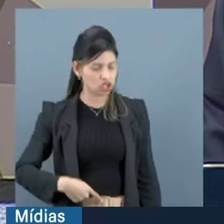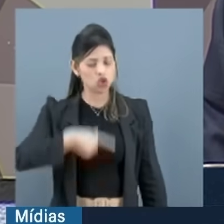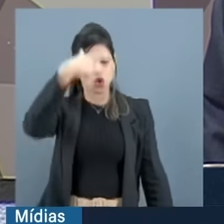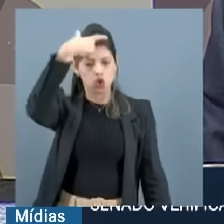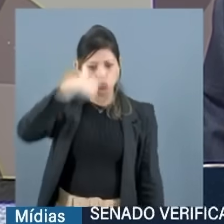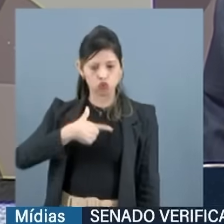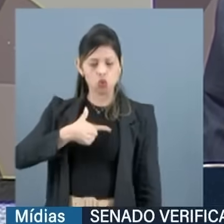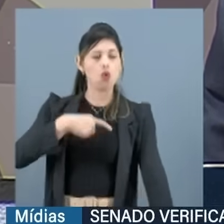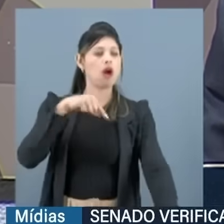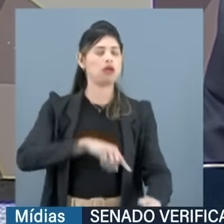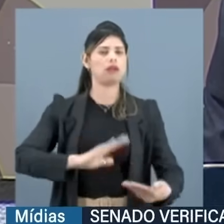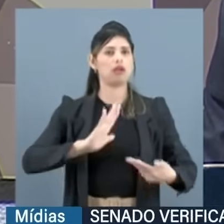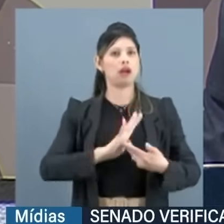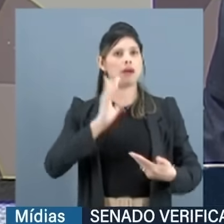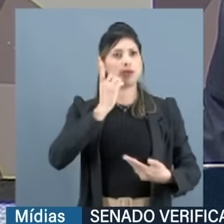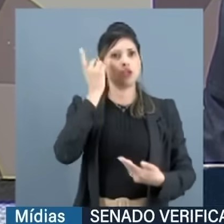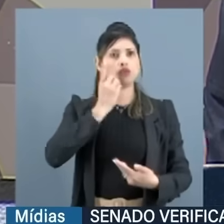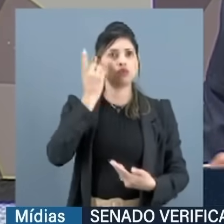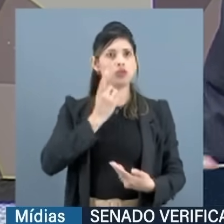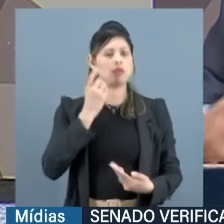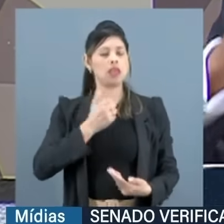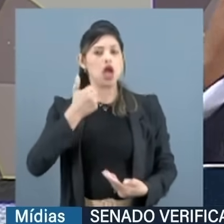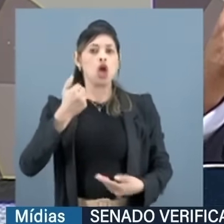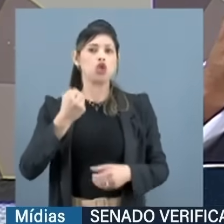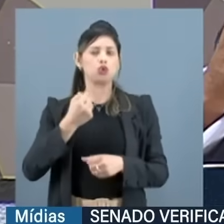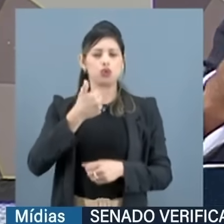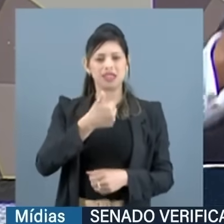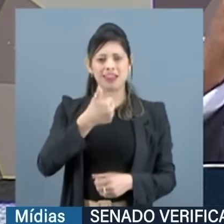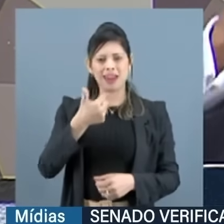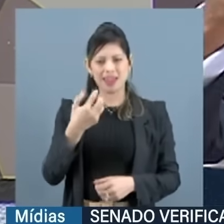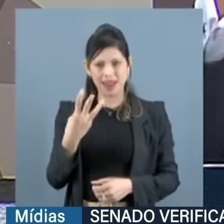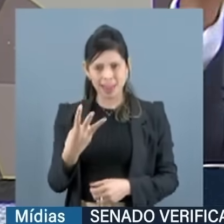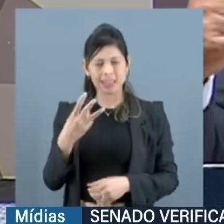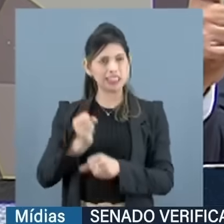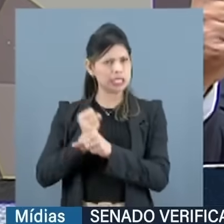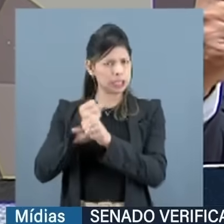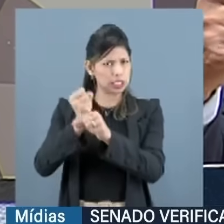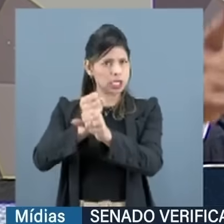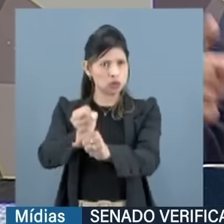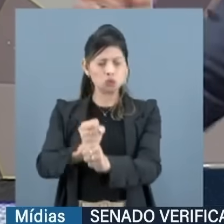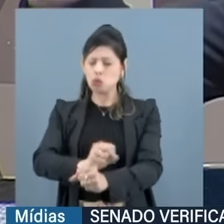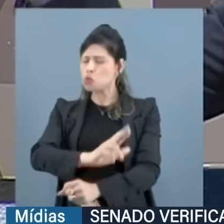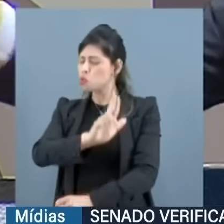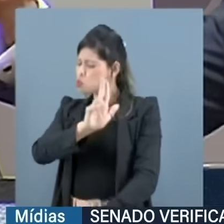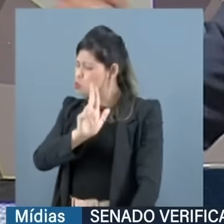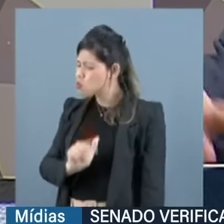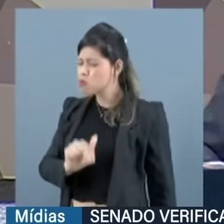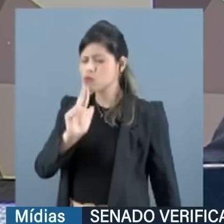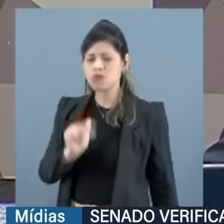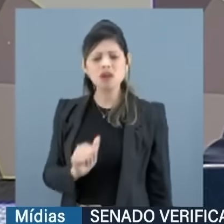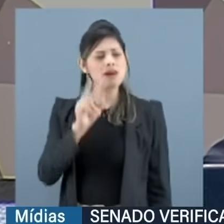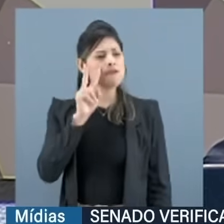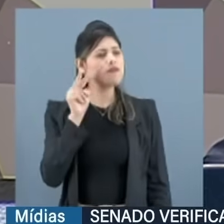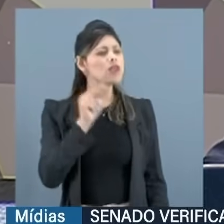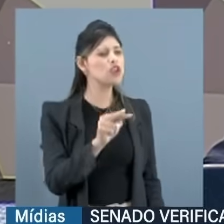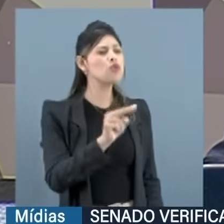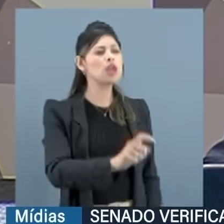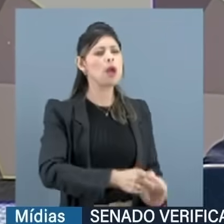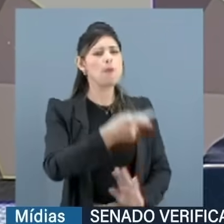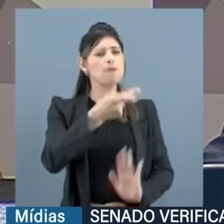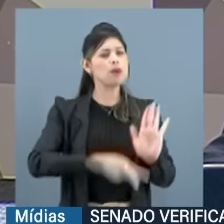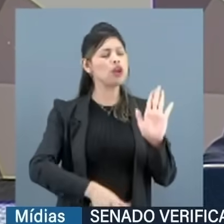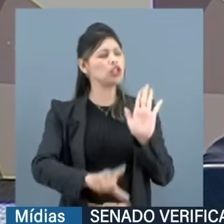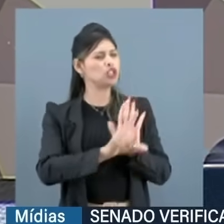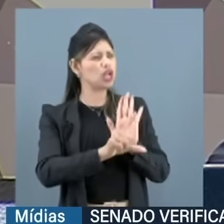Deputados há 13 anos e nunca vi nem relator de projeto de lei ser